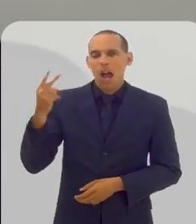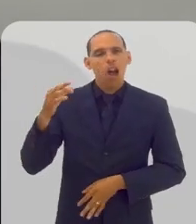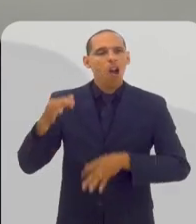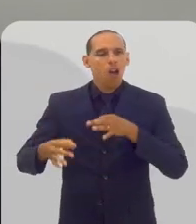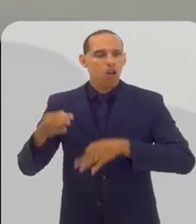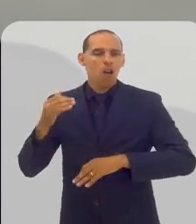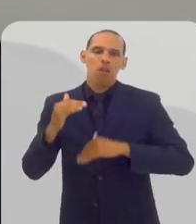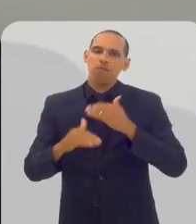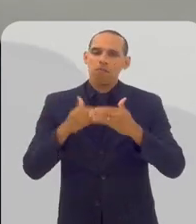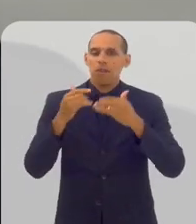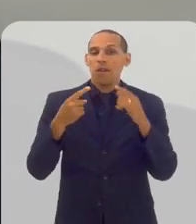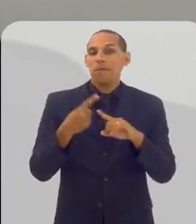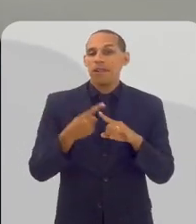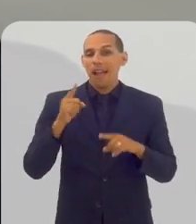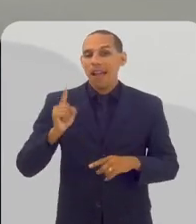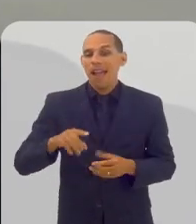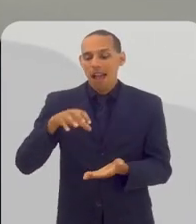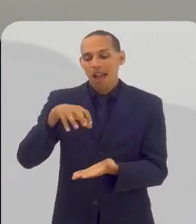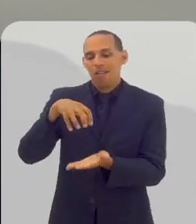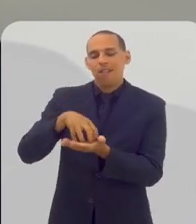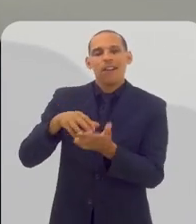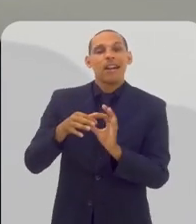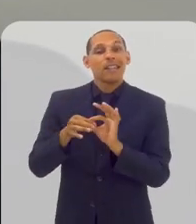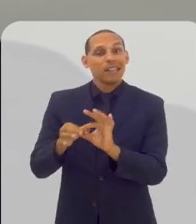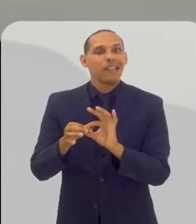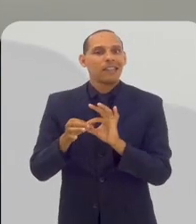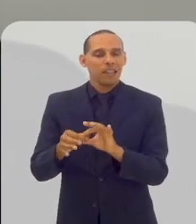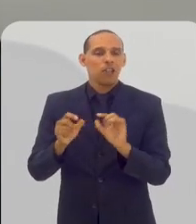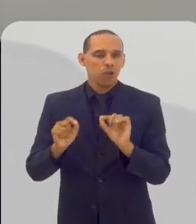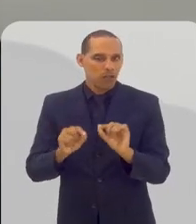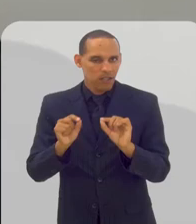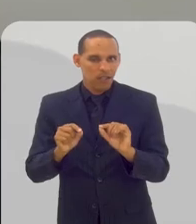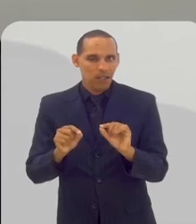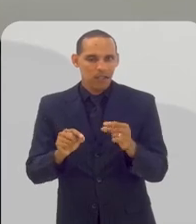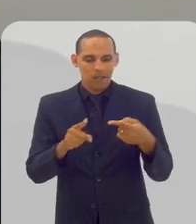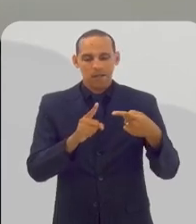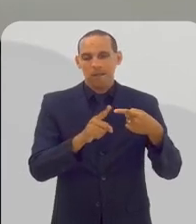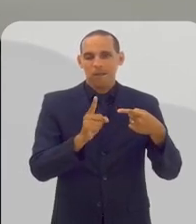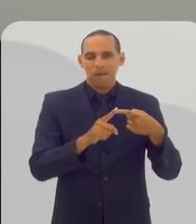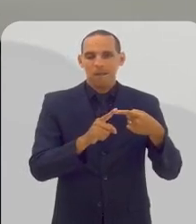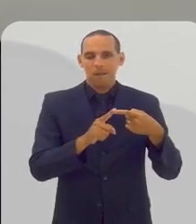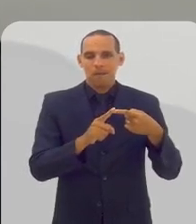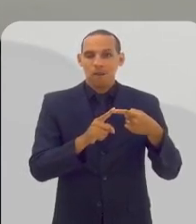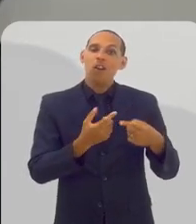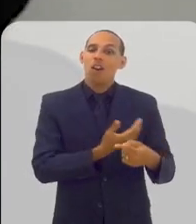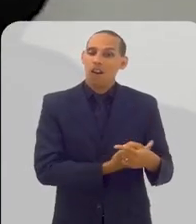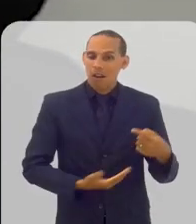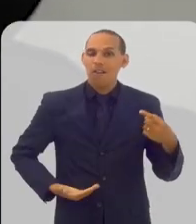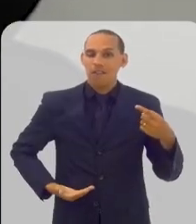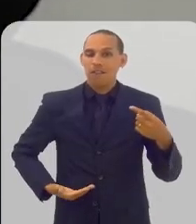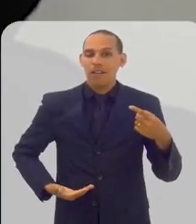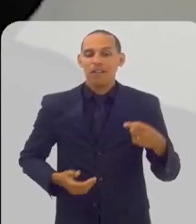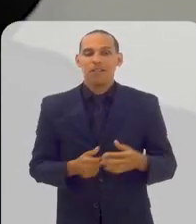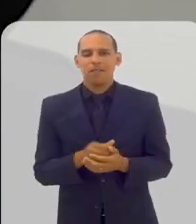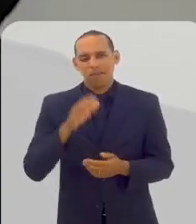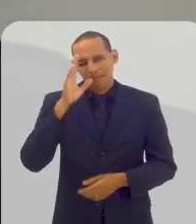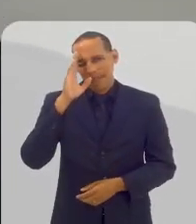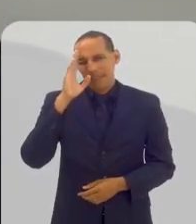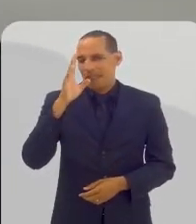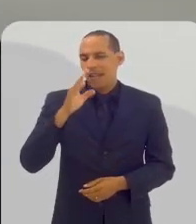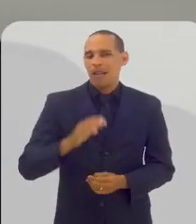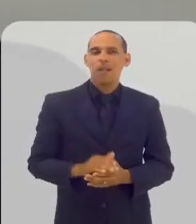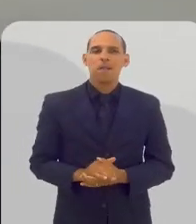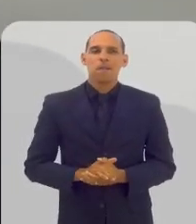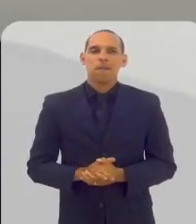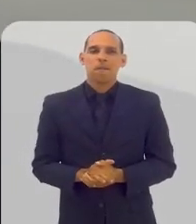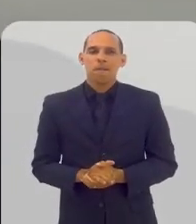fórum desenvolvimento porque é uma é uma é um ente de ligação entre exatamente o poder público né